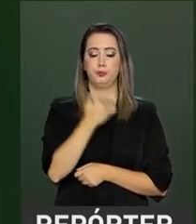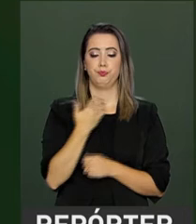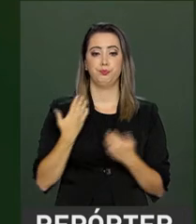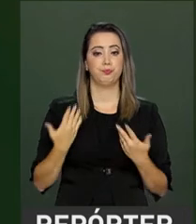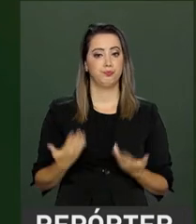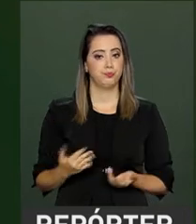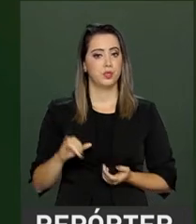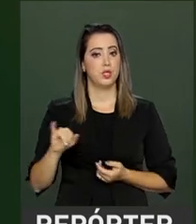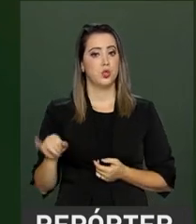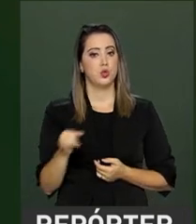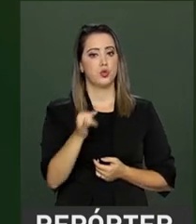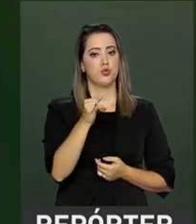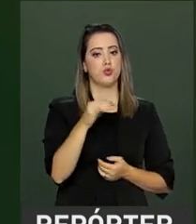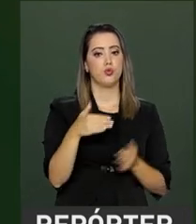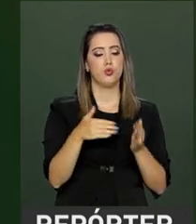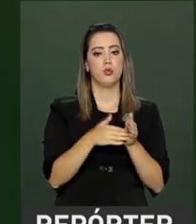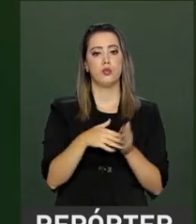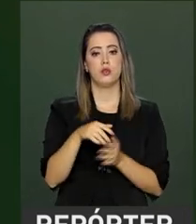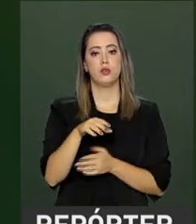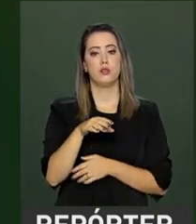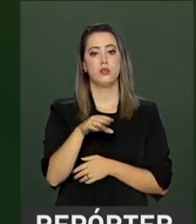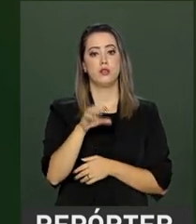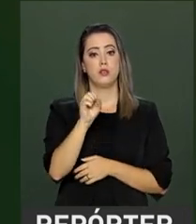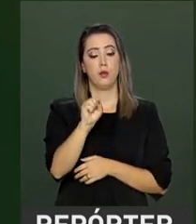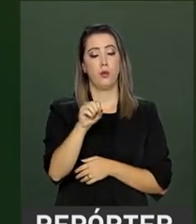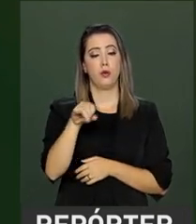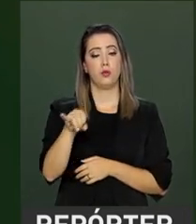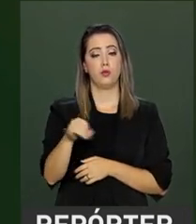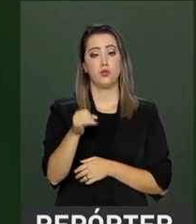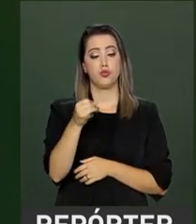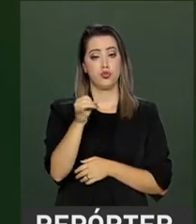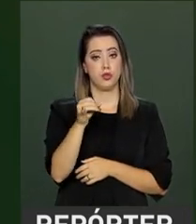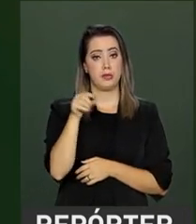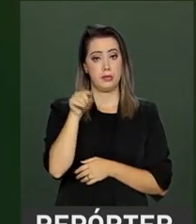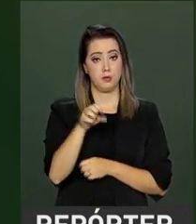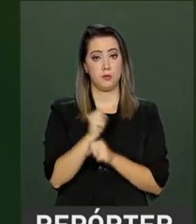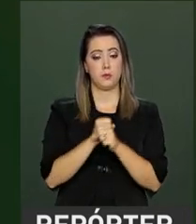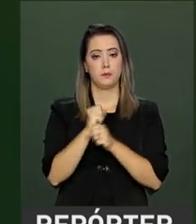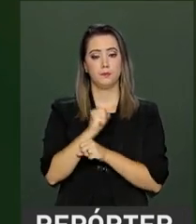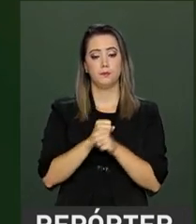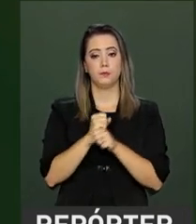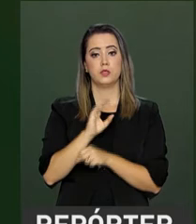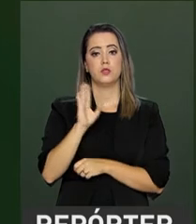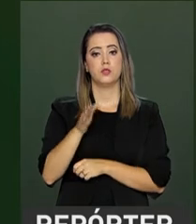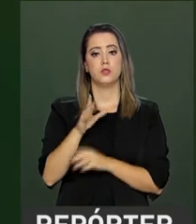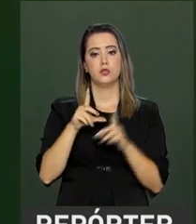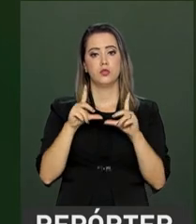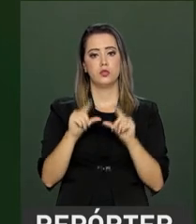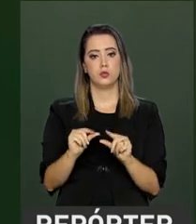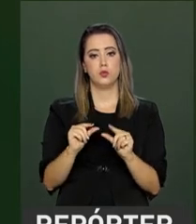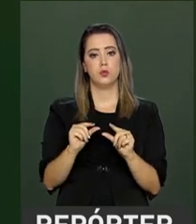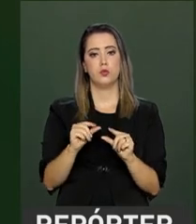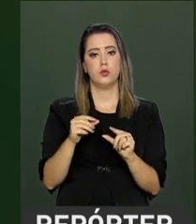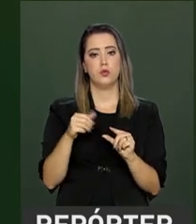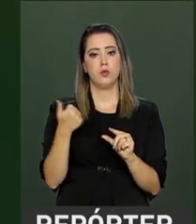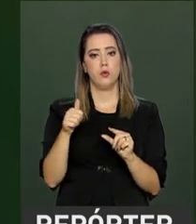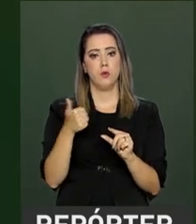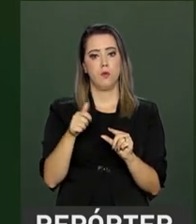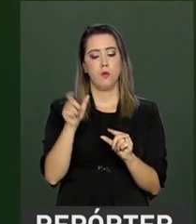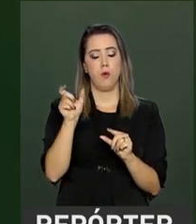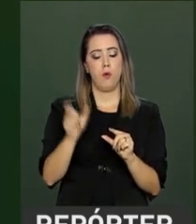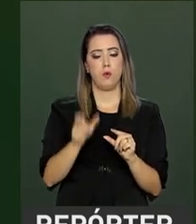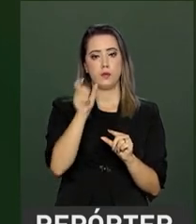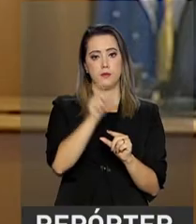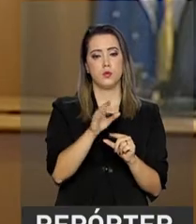de 2017 até o dia 8 de janeiro deste ano, o número de casos confirmados caiu para 11 e o de mortes